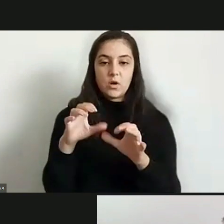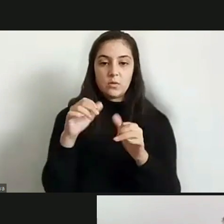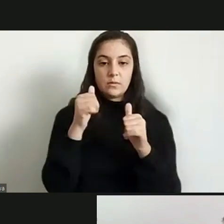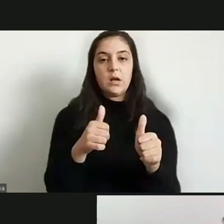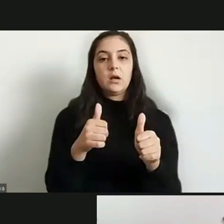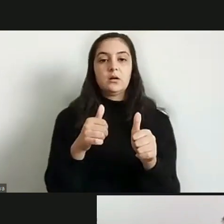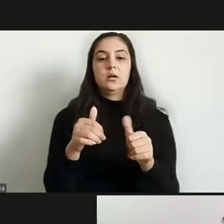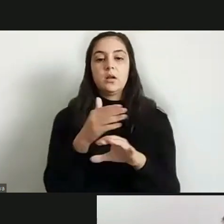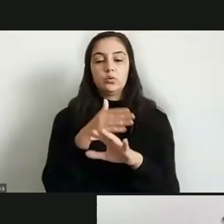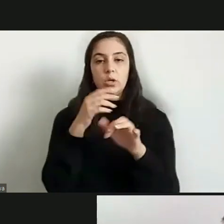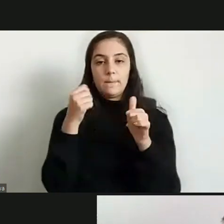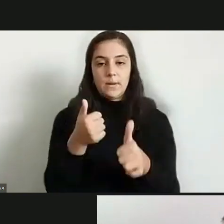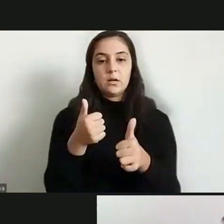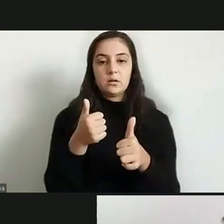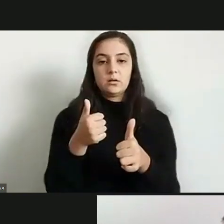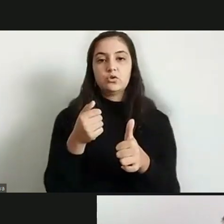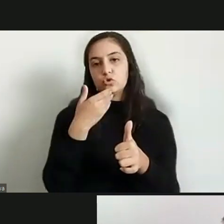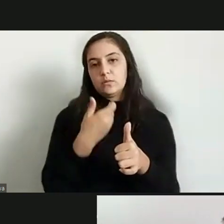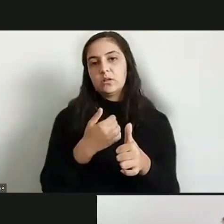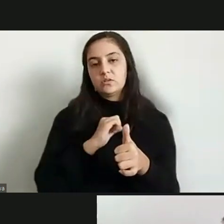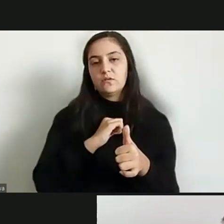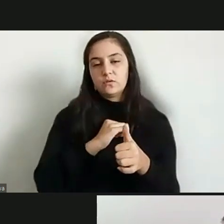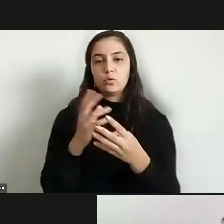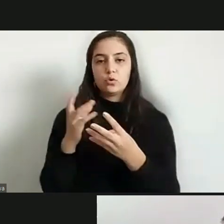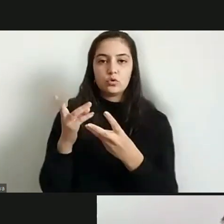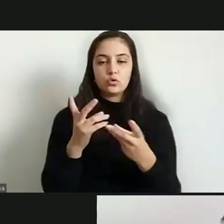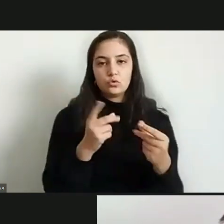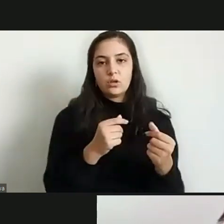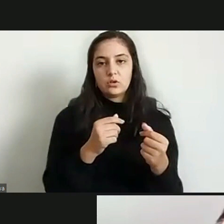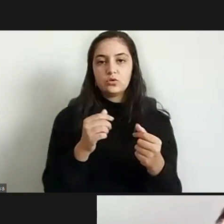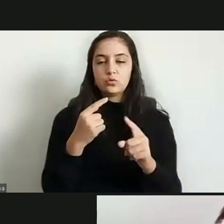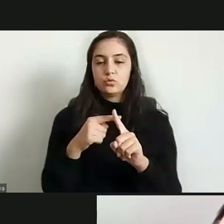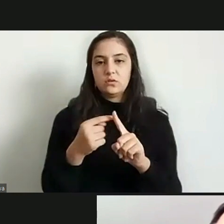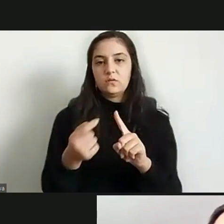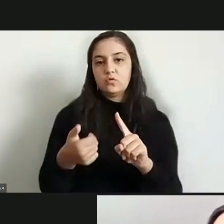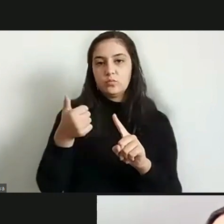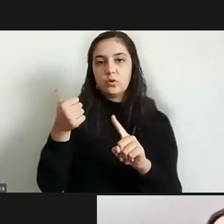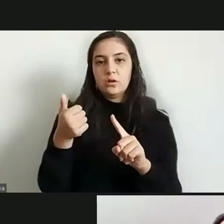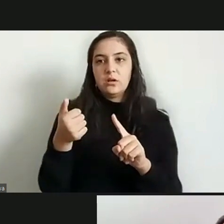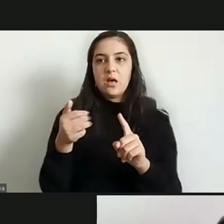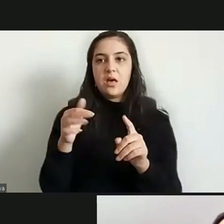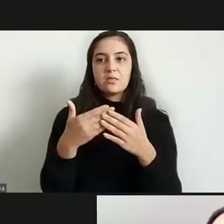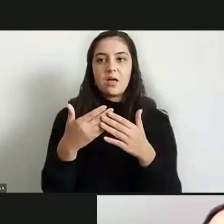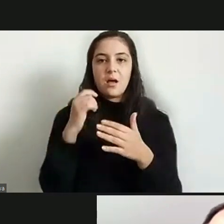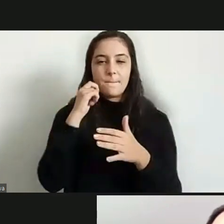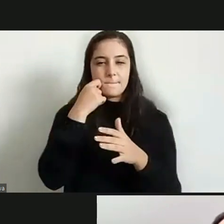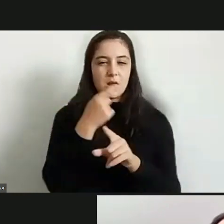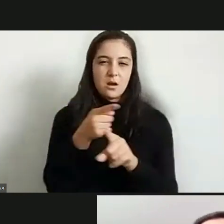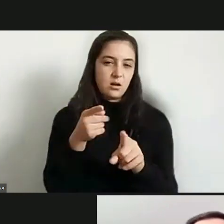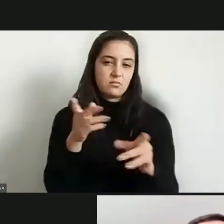momento certo, da minha experiência, os resultados são sempre os mais positivos e não necessariamente